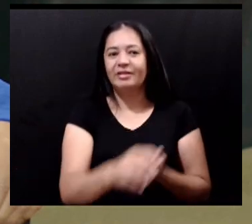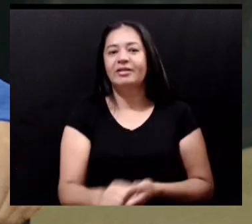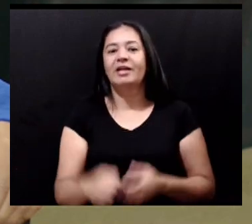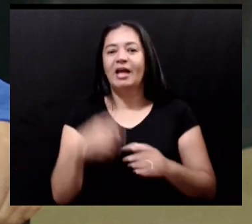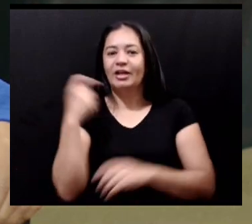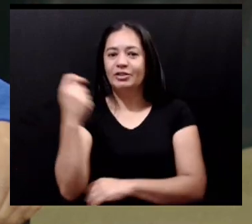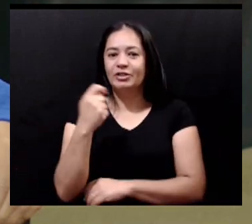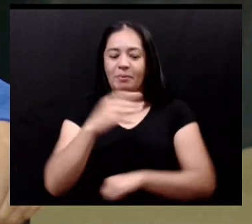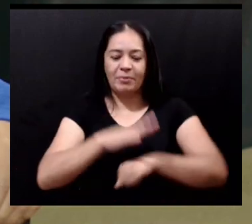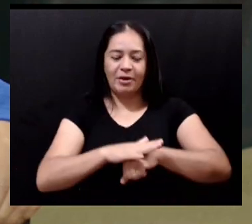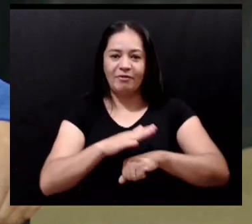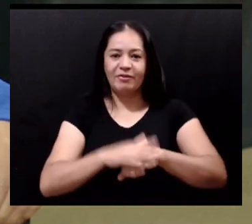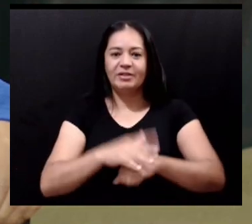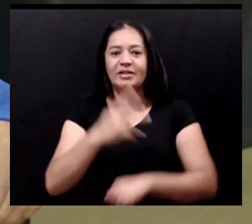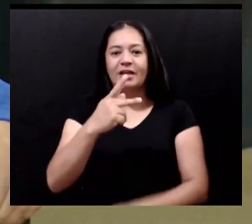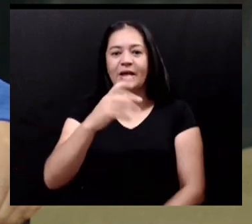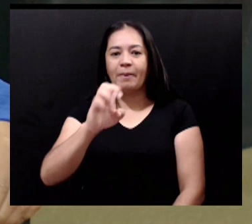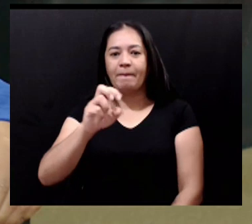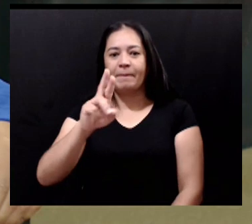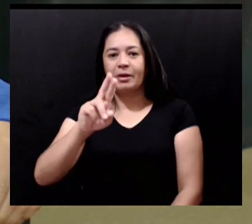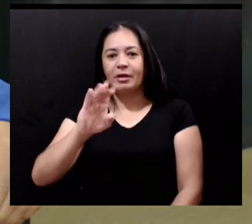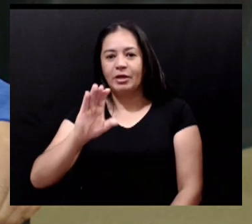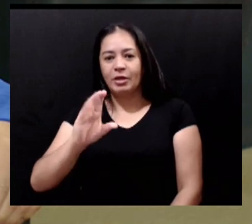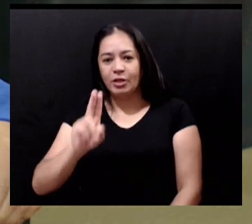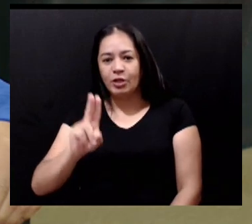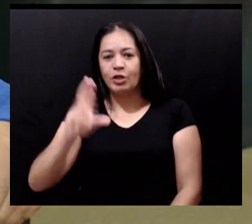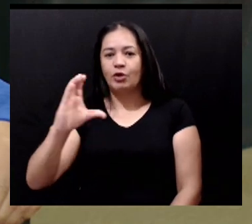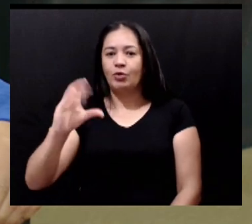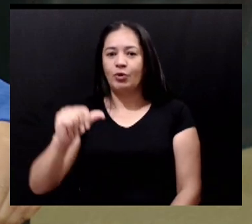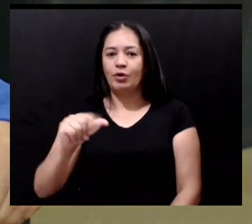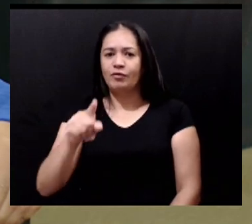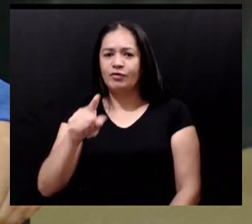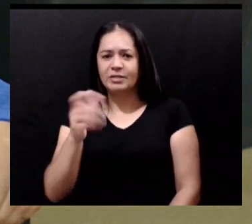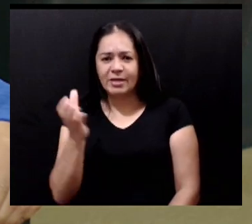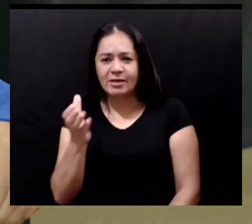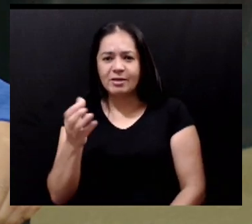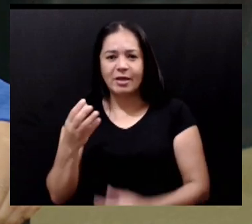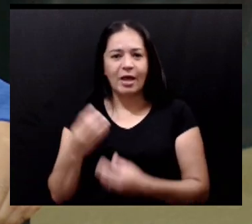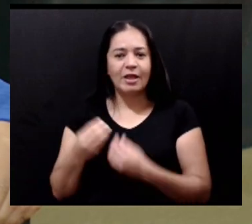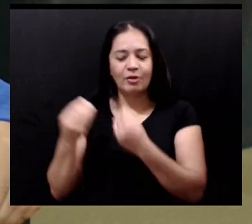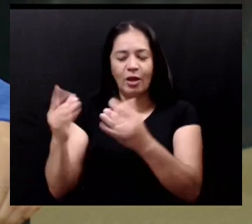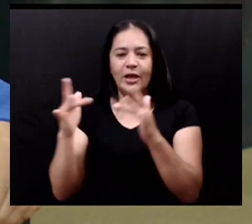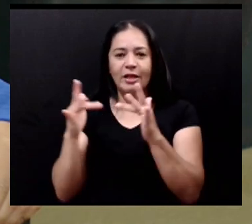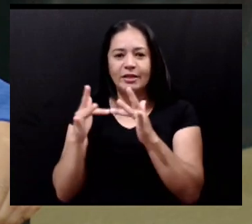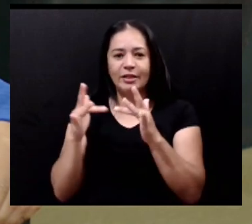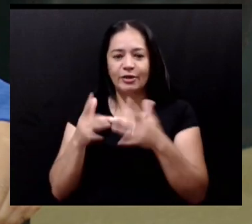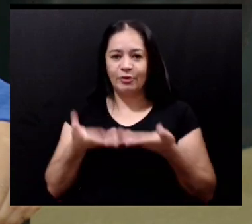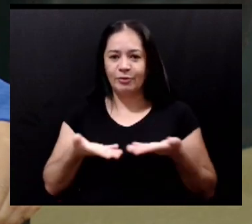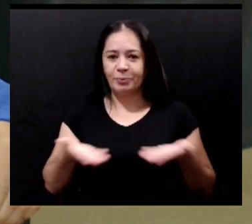perucas. Para quem quiser se interessar na doação de cabelo, é só entrar em contato. Olha aí o telefone,